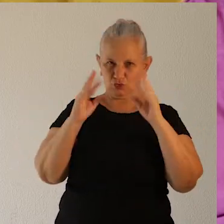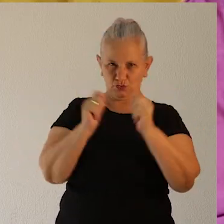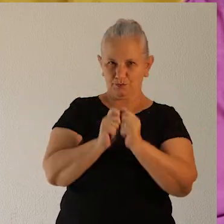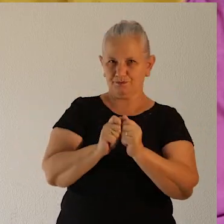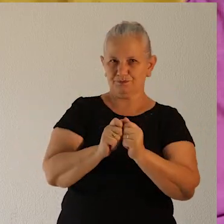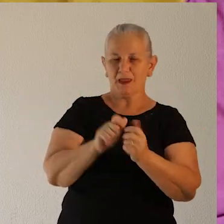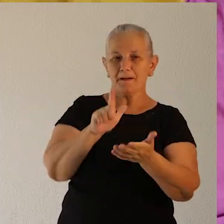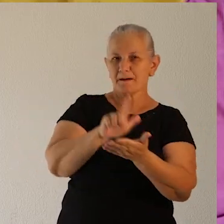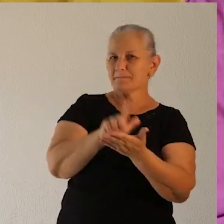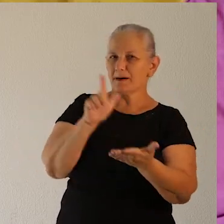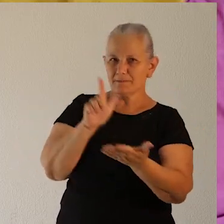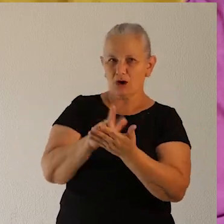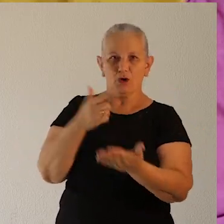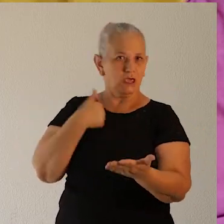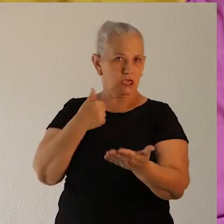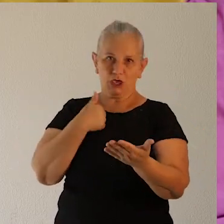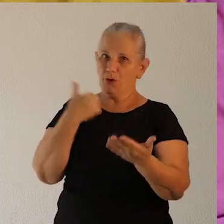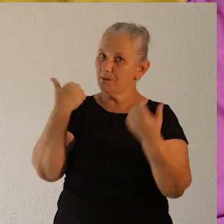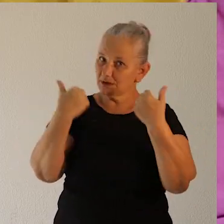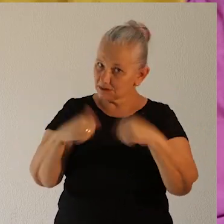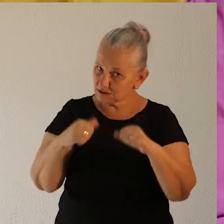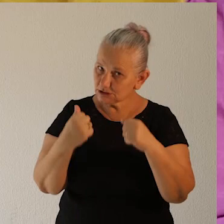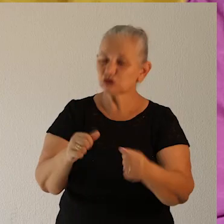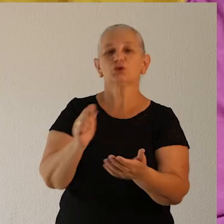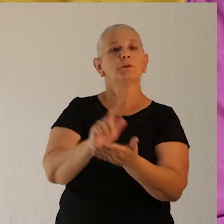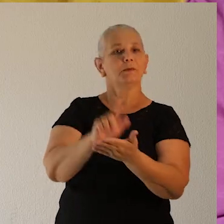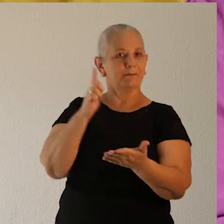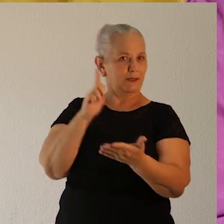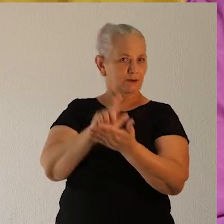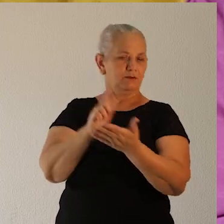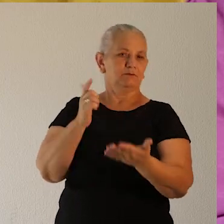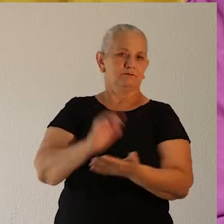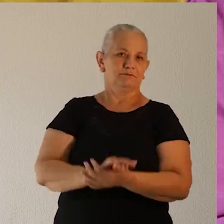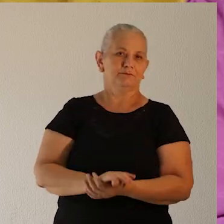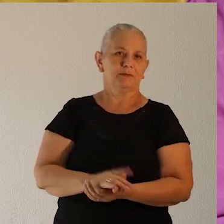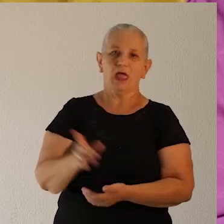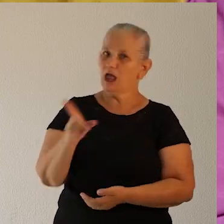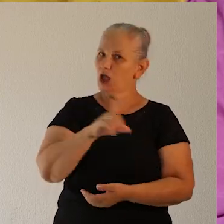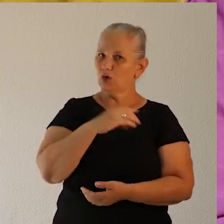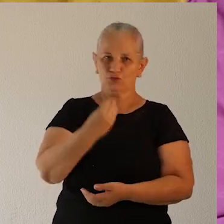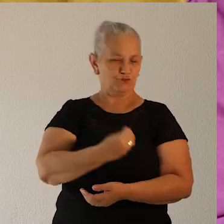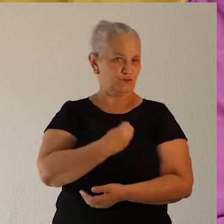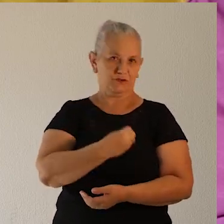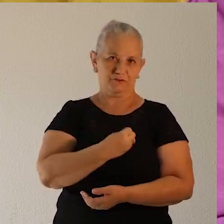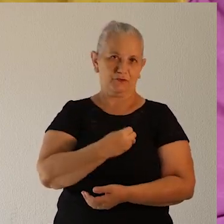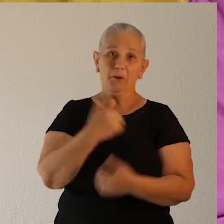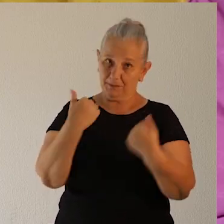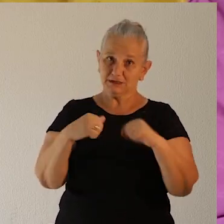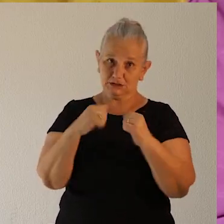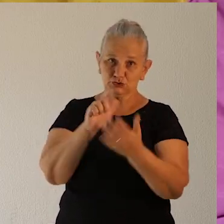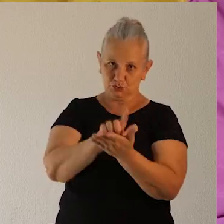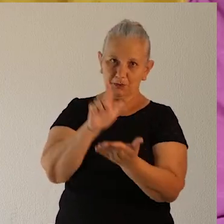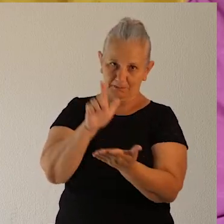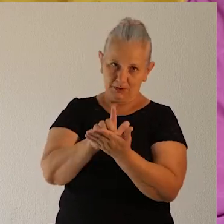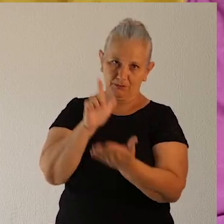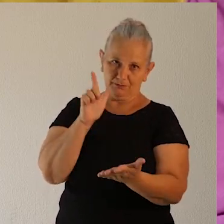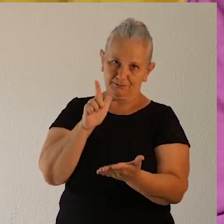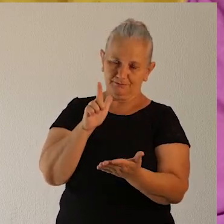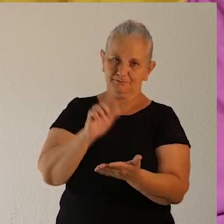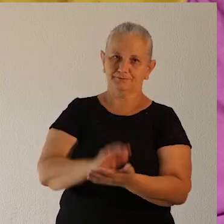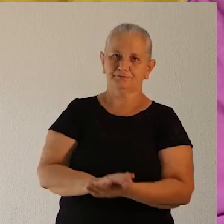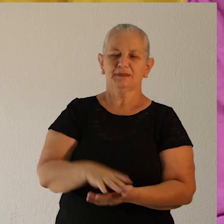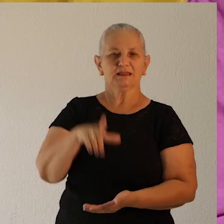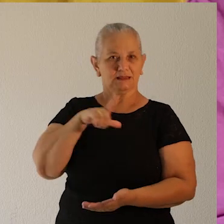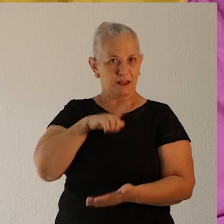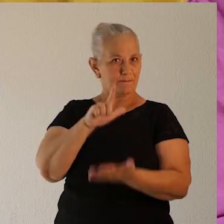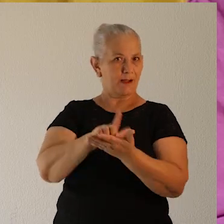eu não fico sem papel. Sempre que Edu está declamando, ele usa muito as mãos para representar o que está lendo. Tem